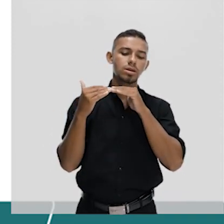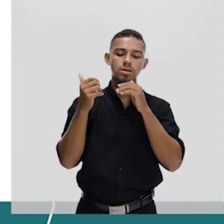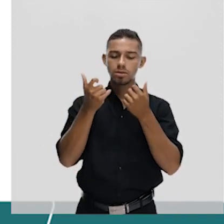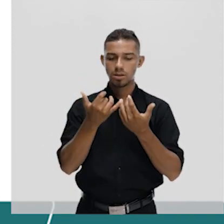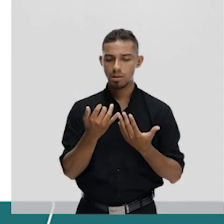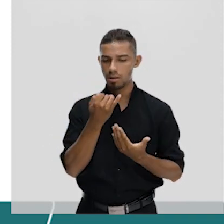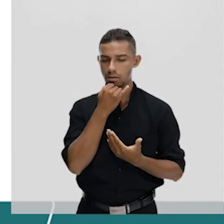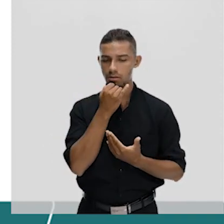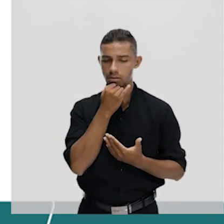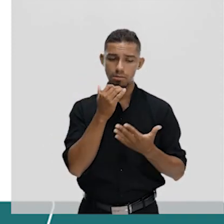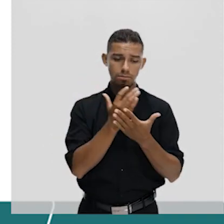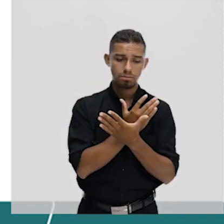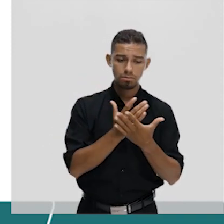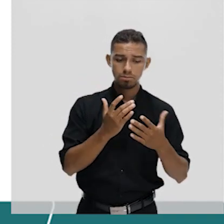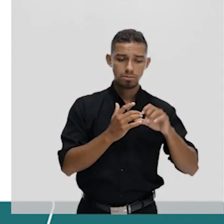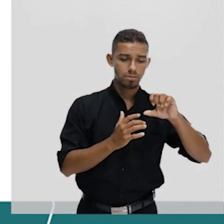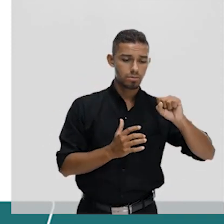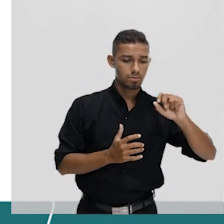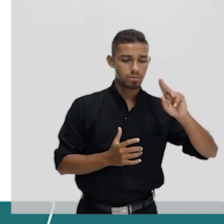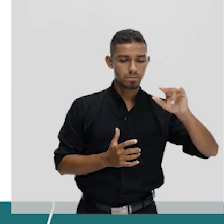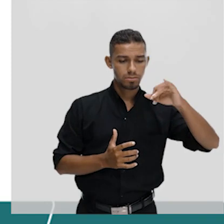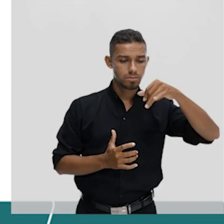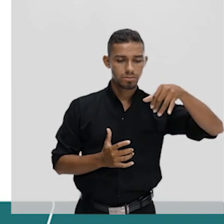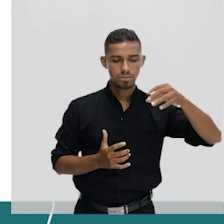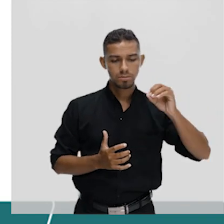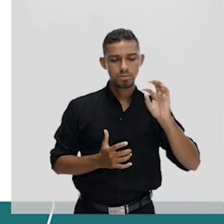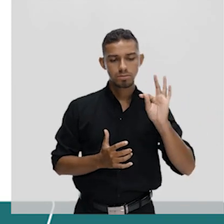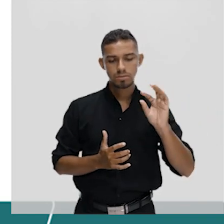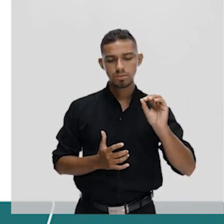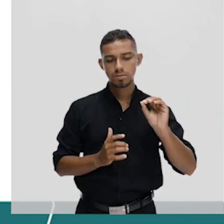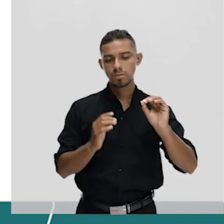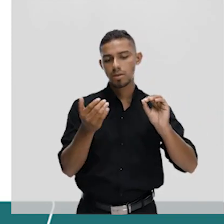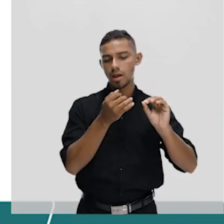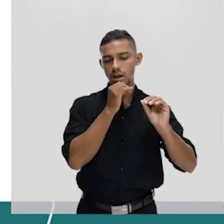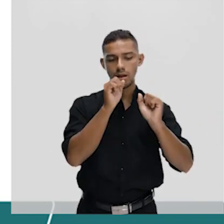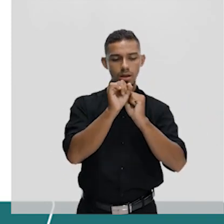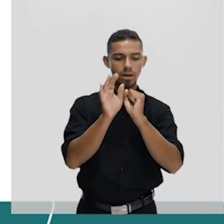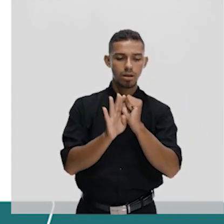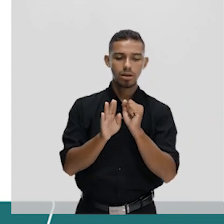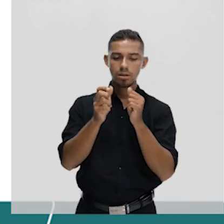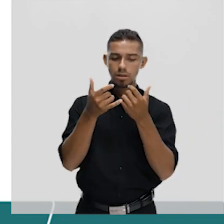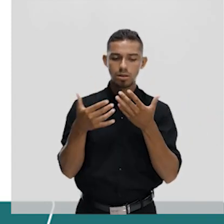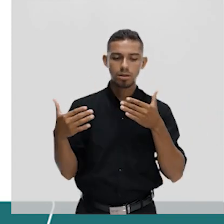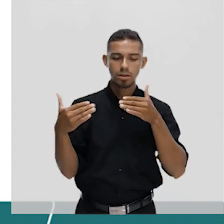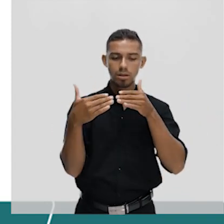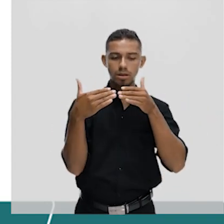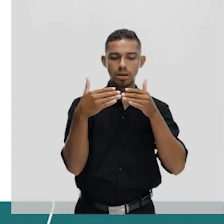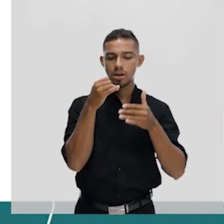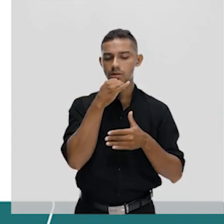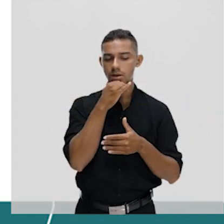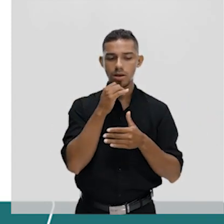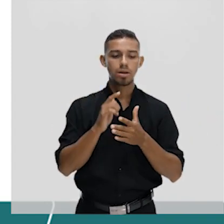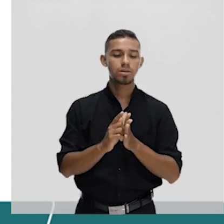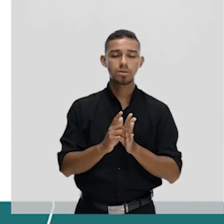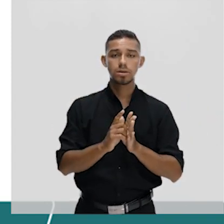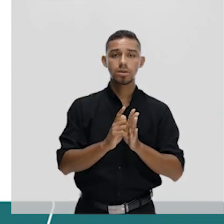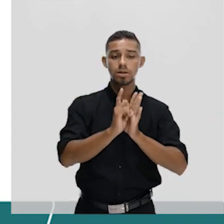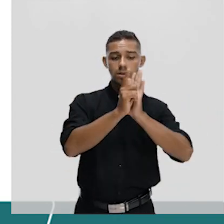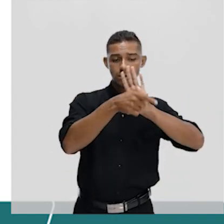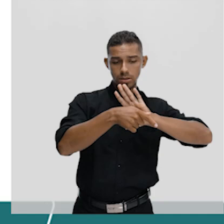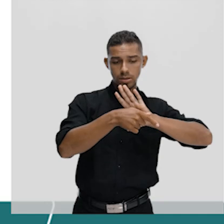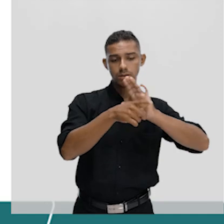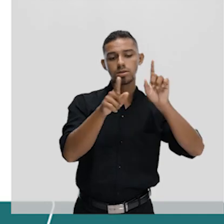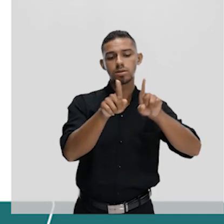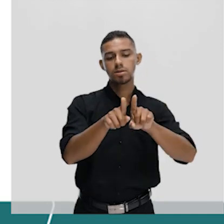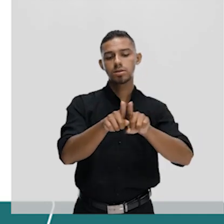se relacionando a algum sujeito, né? Ele está se relacionando a algum substantivo, então ele vai ter que concordar em gênero e em número, né? Vai ter